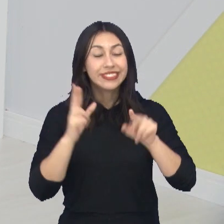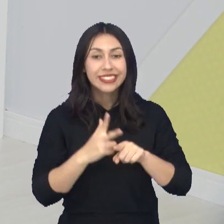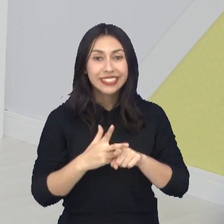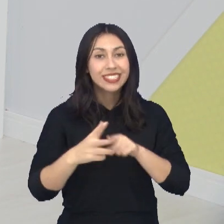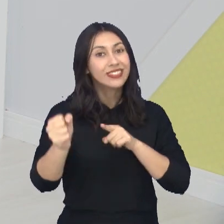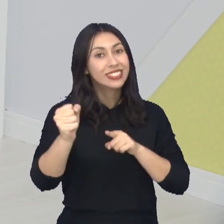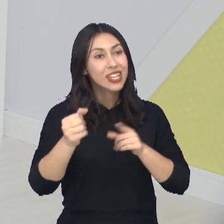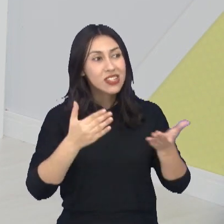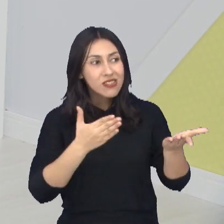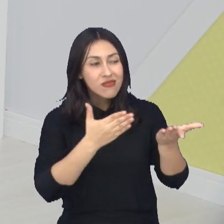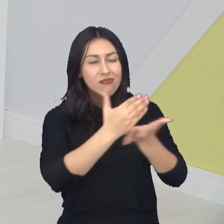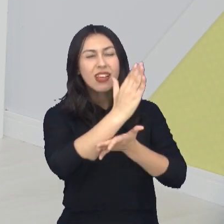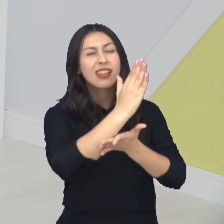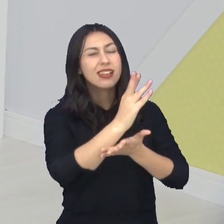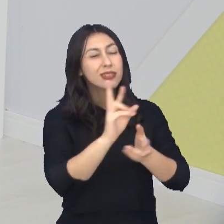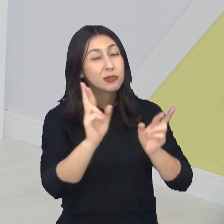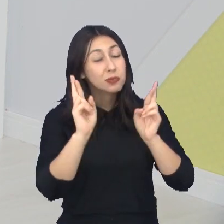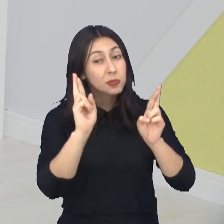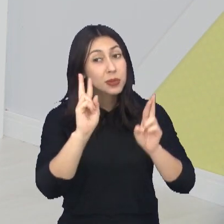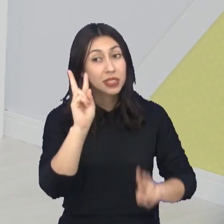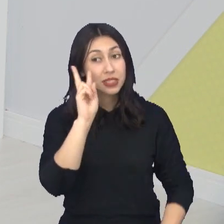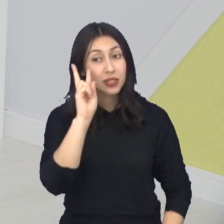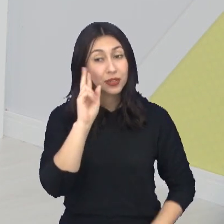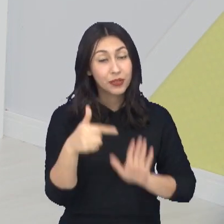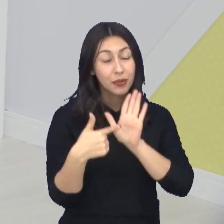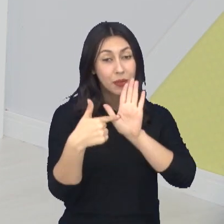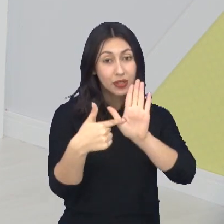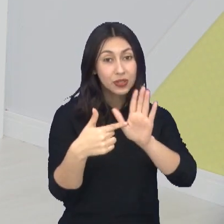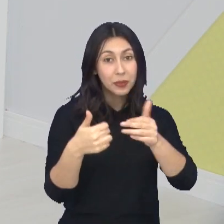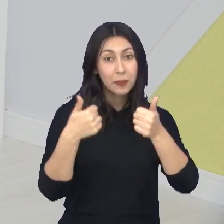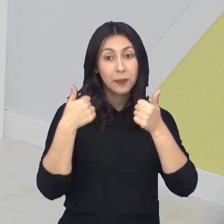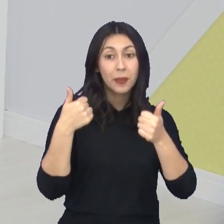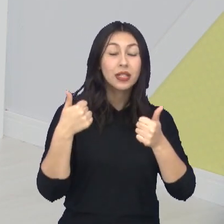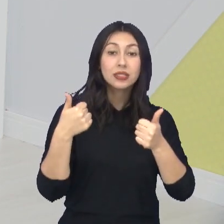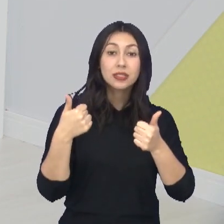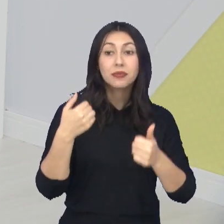sonhando com a classificação, segunda-feira, aqui no nosso Hora do Esporte, tá certo? Brunão, mudando de assunto,